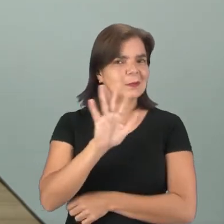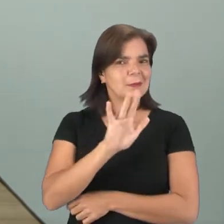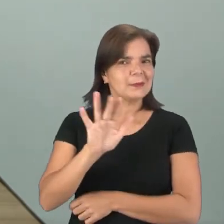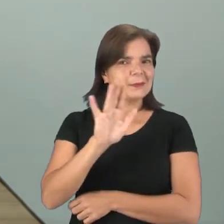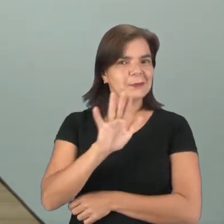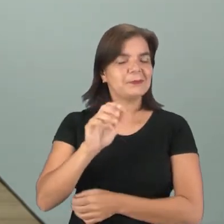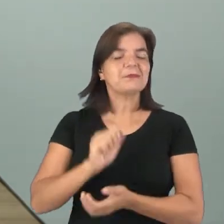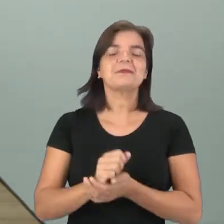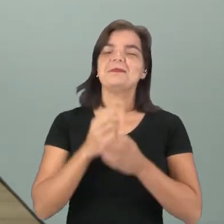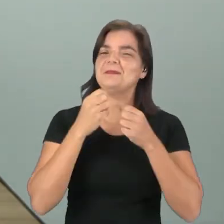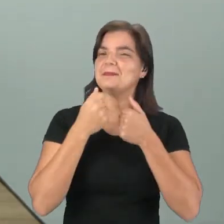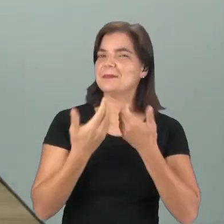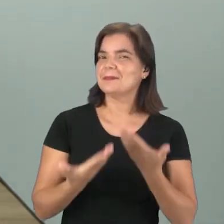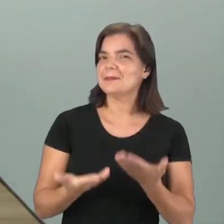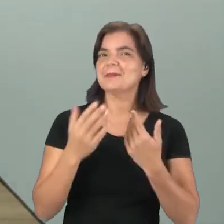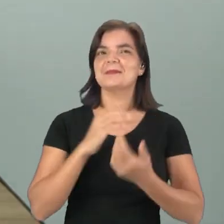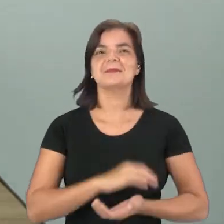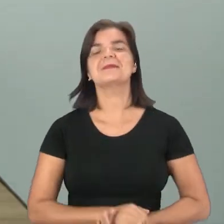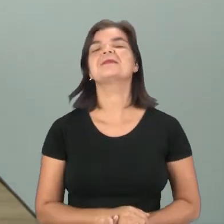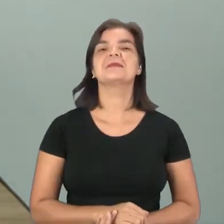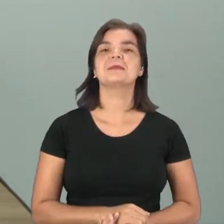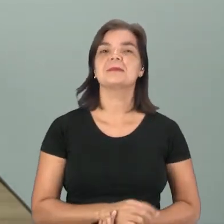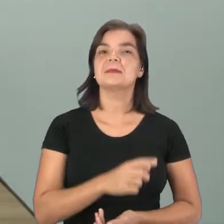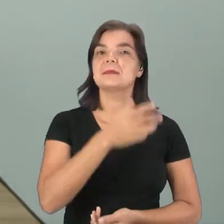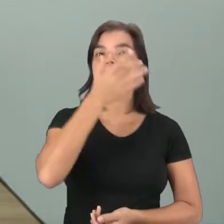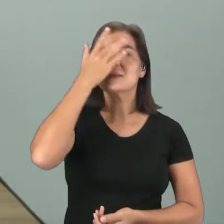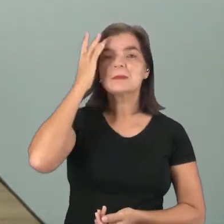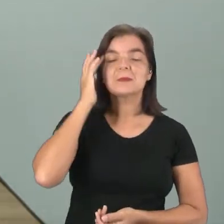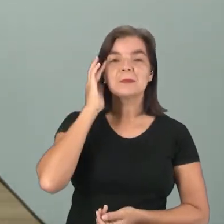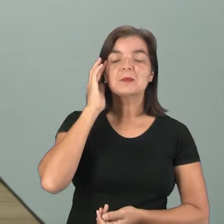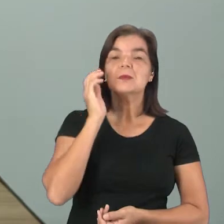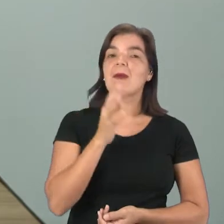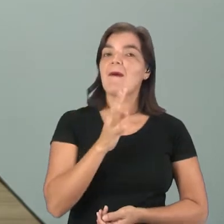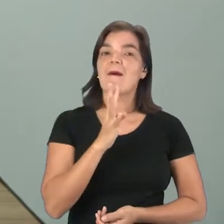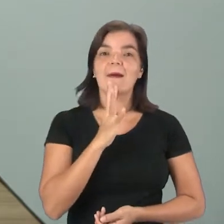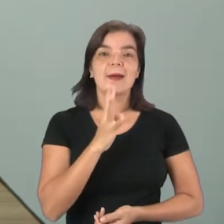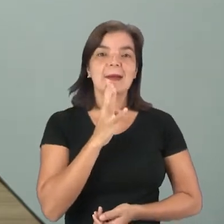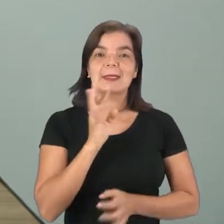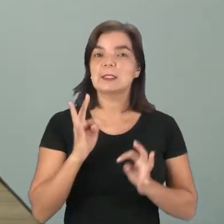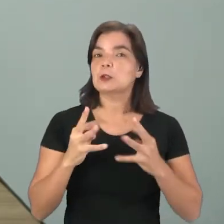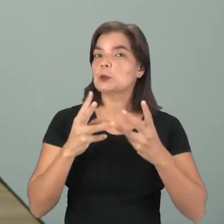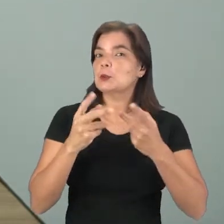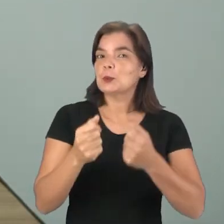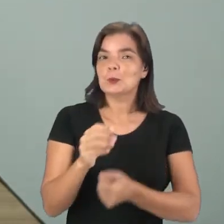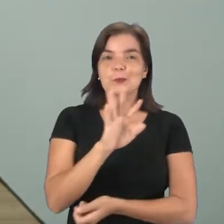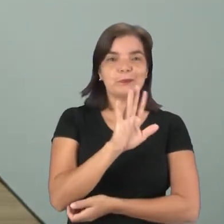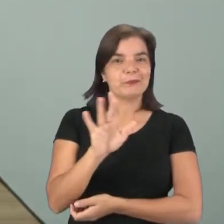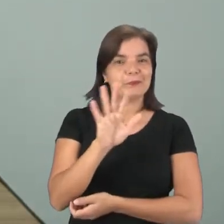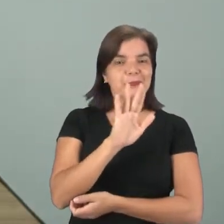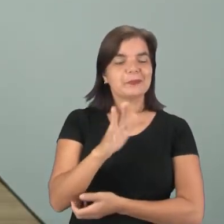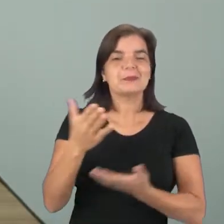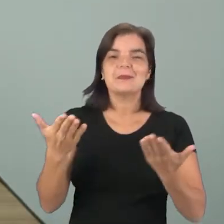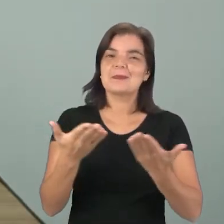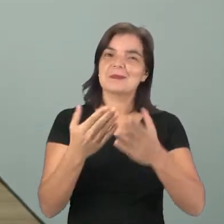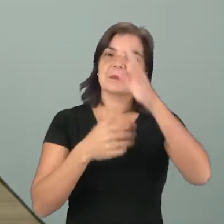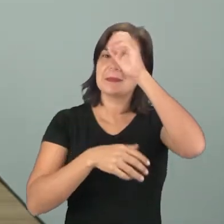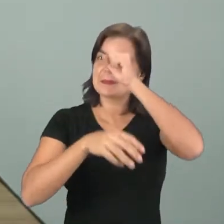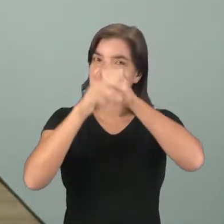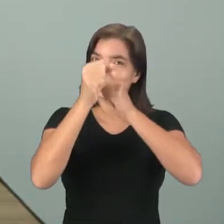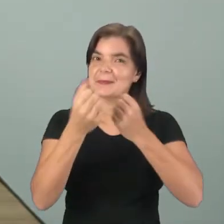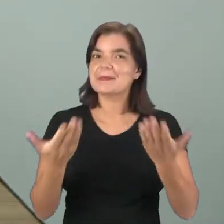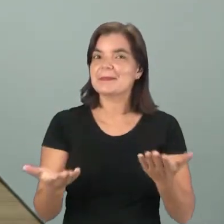alfabeto muito bem para quem ainda não conhece todas as letrinhas nós vamos